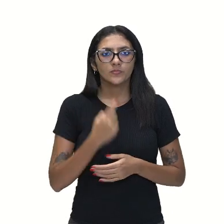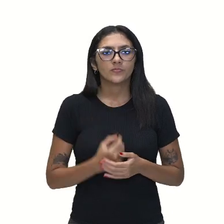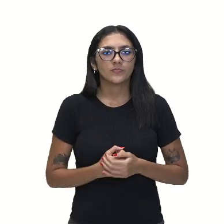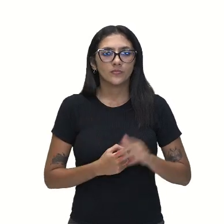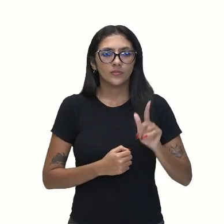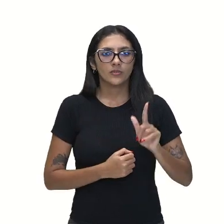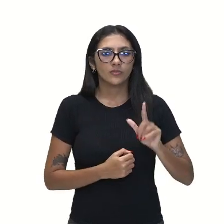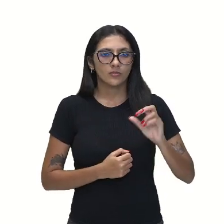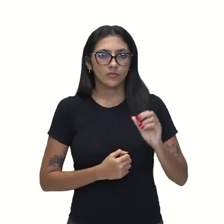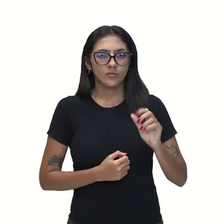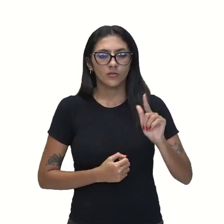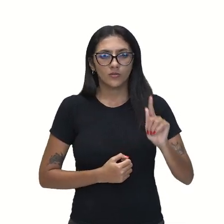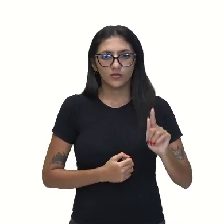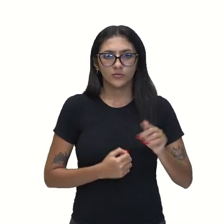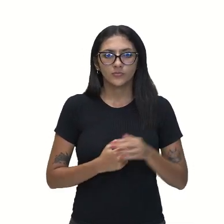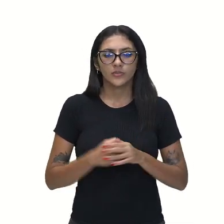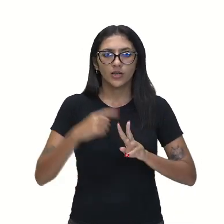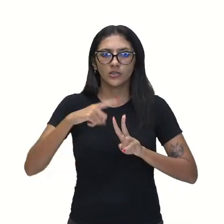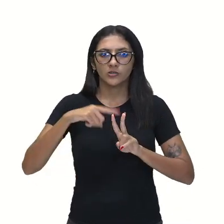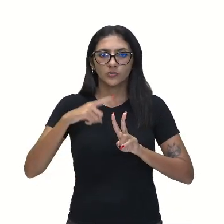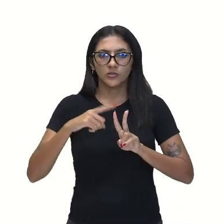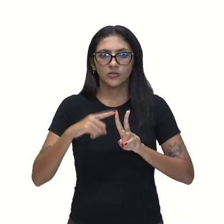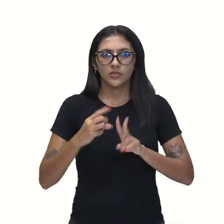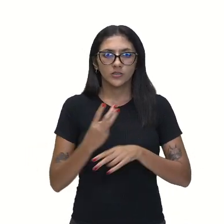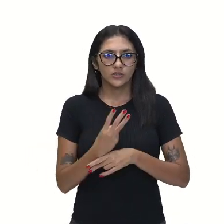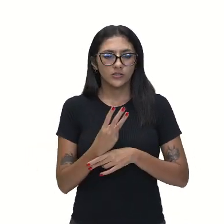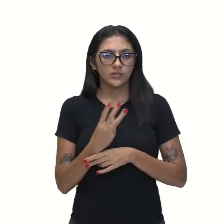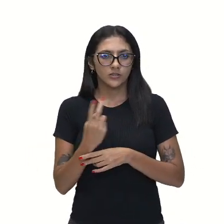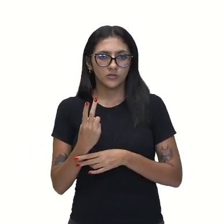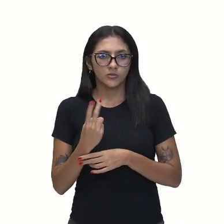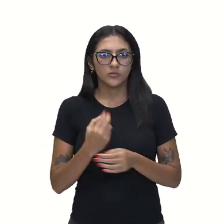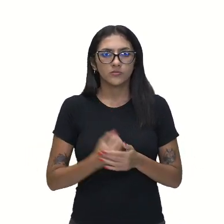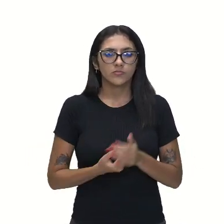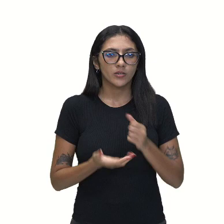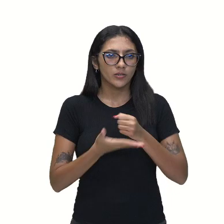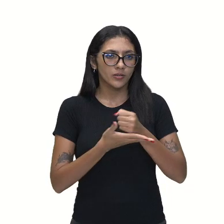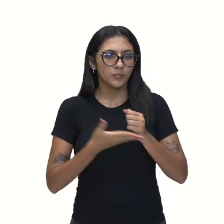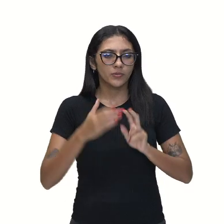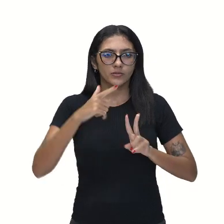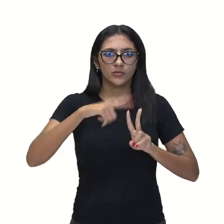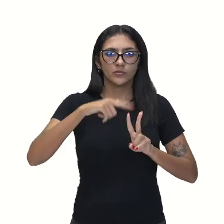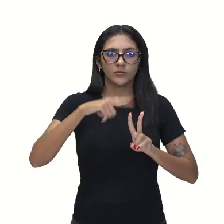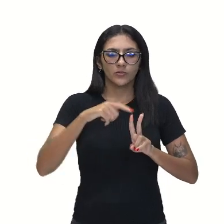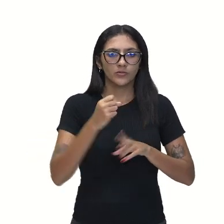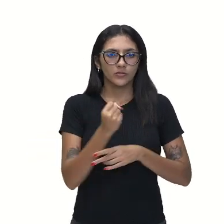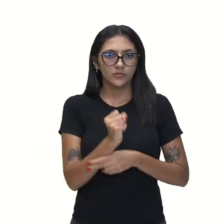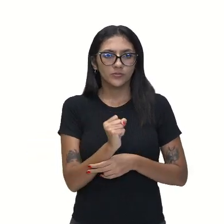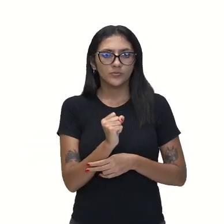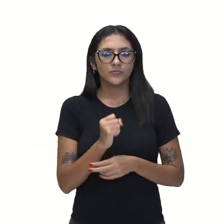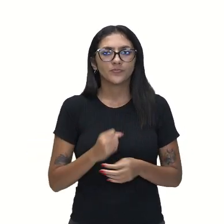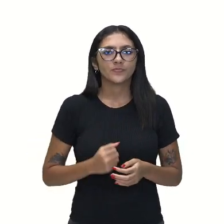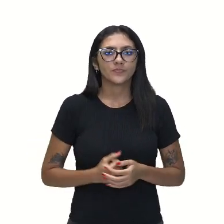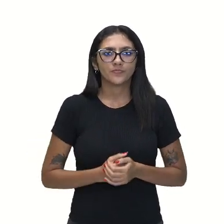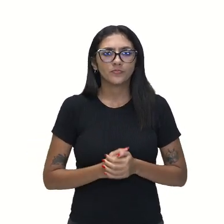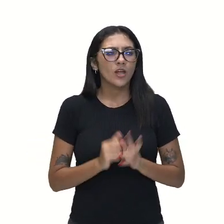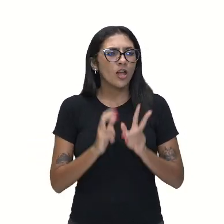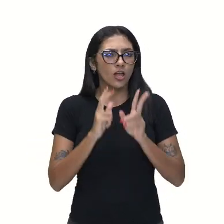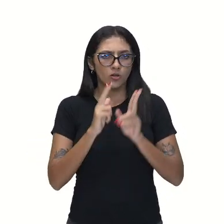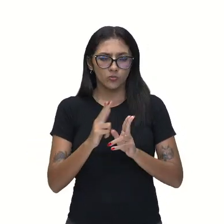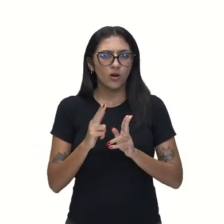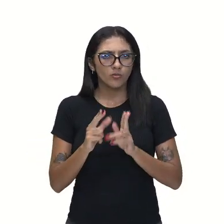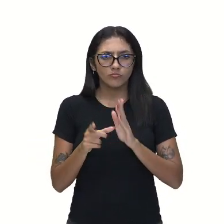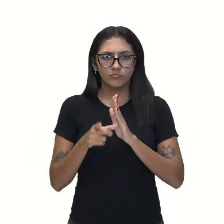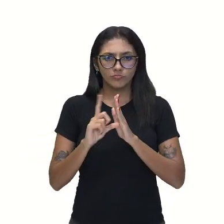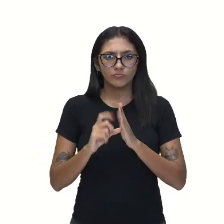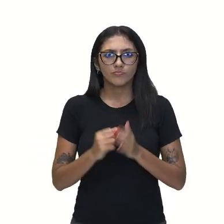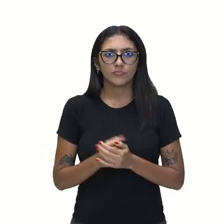de raiz quadrada de 32 na base raiz quadrada de 8. Mesmo esquema, pessoal.